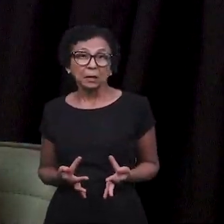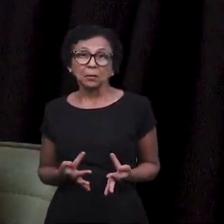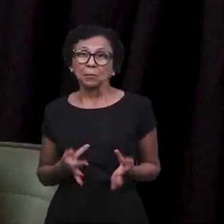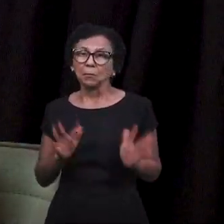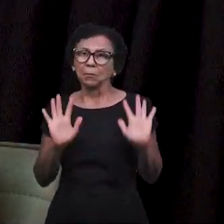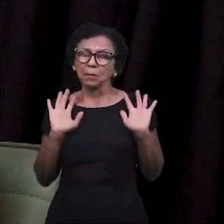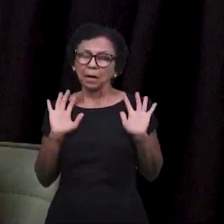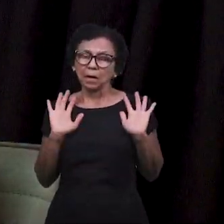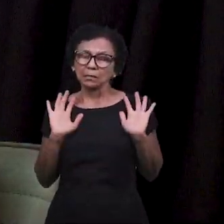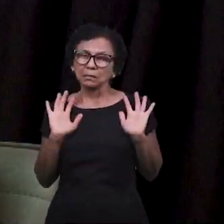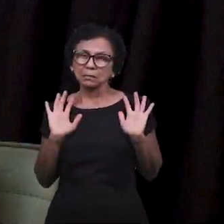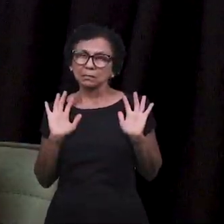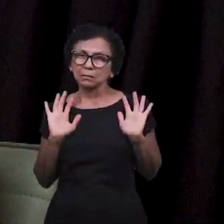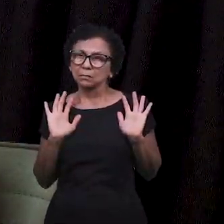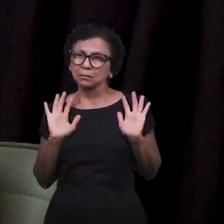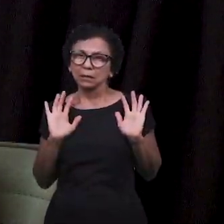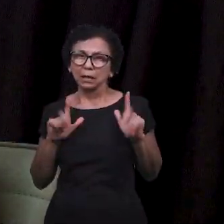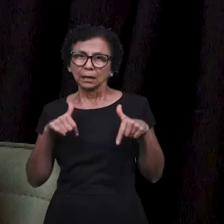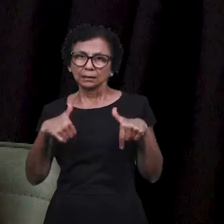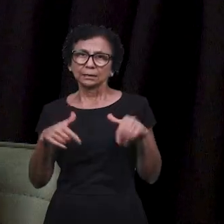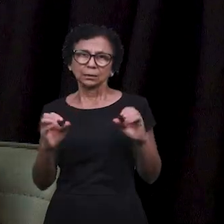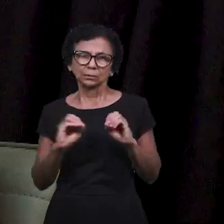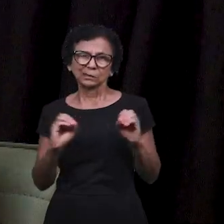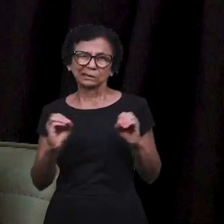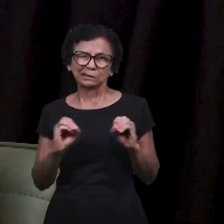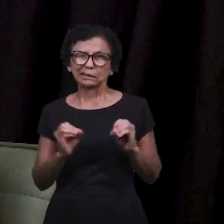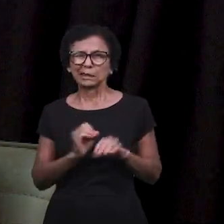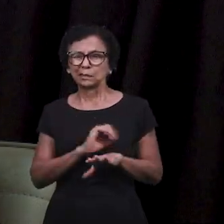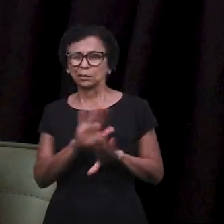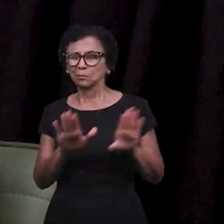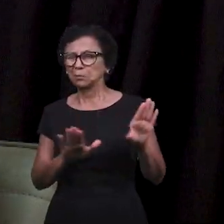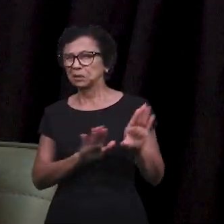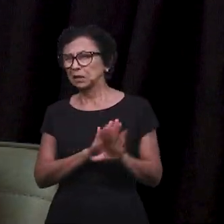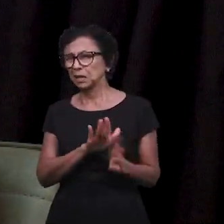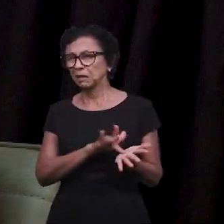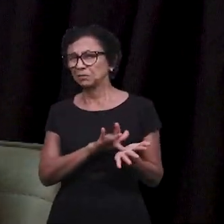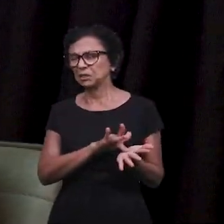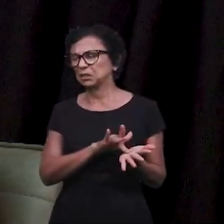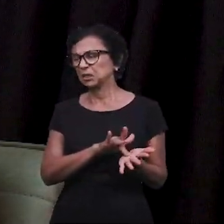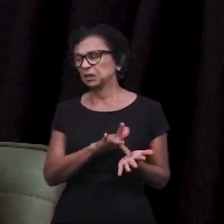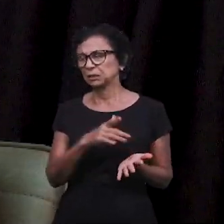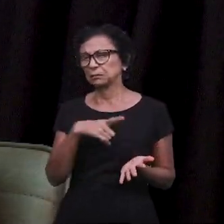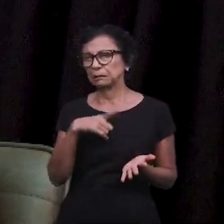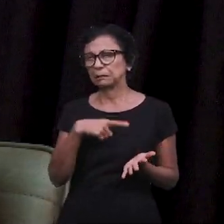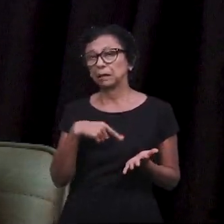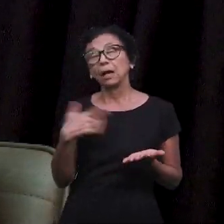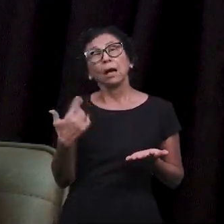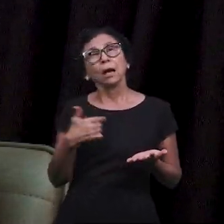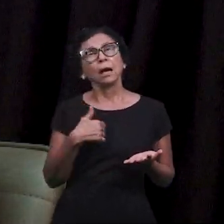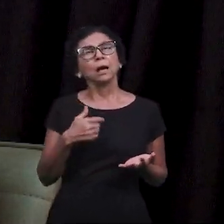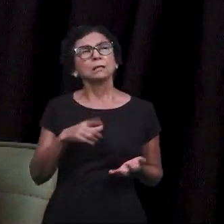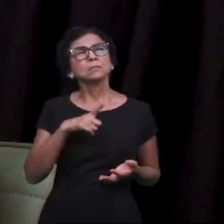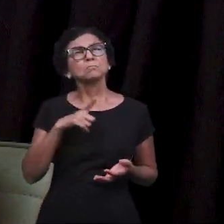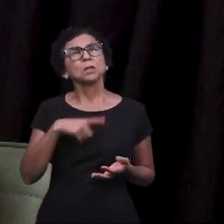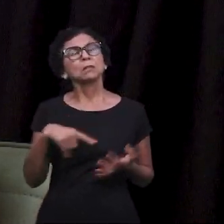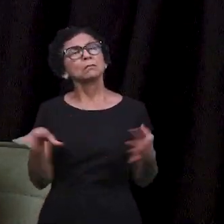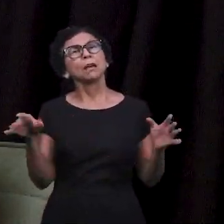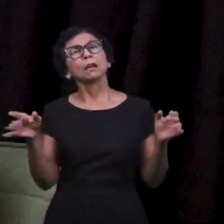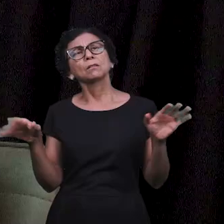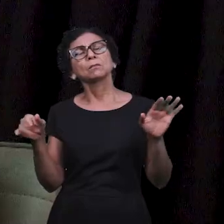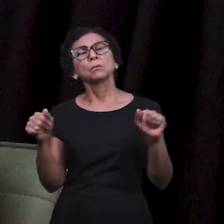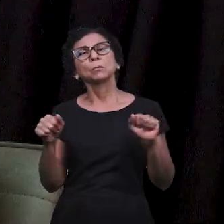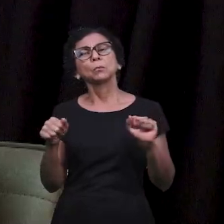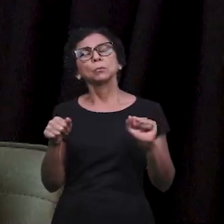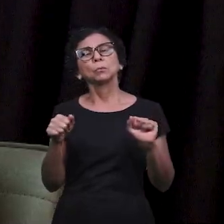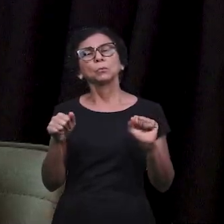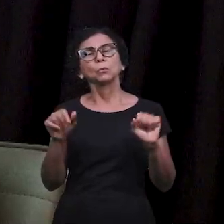programa. Então é aquilo que é só para inglês ver, sabe? Exatamente. Só para dizer só que eu dizer estou comprometido. Eu tenho programa de compliance, mas eu não tenho treinamento,